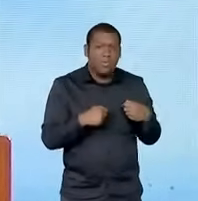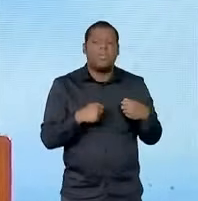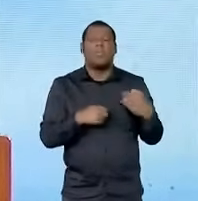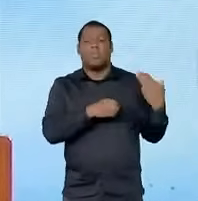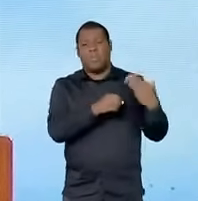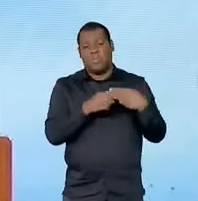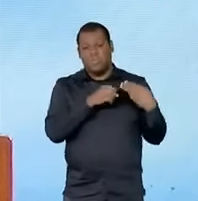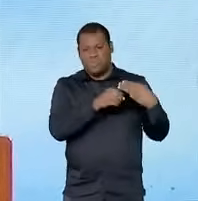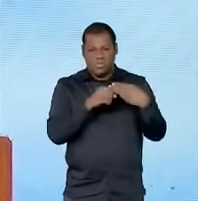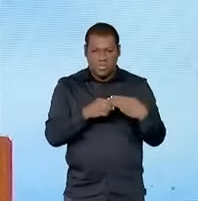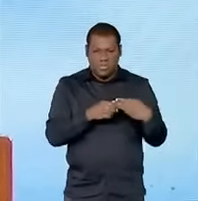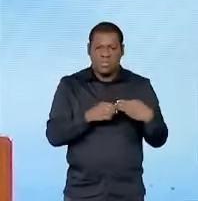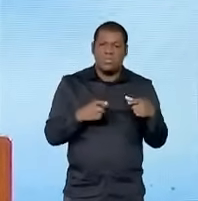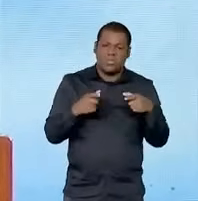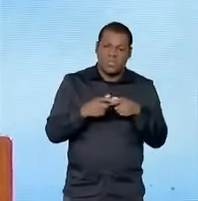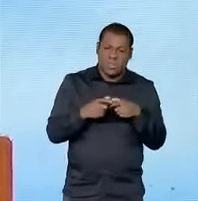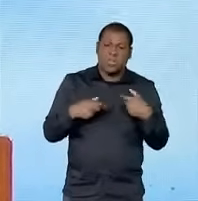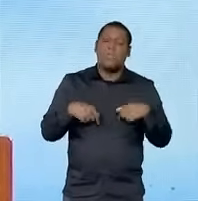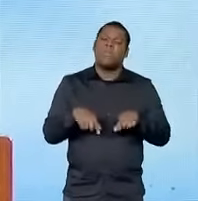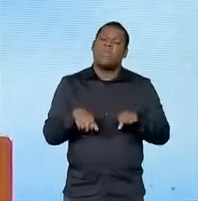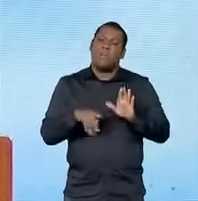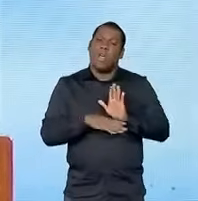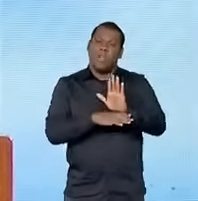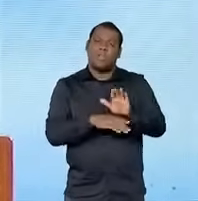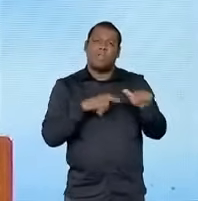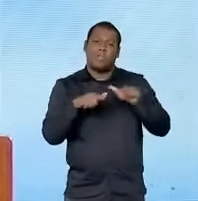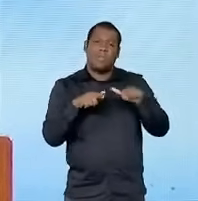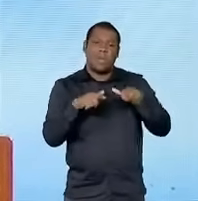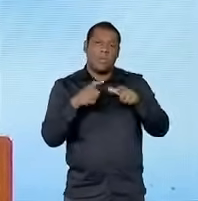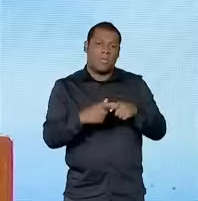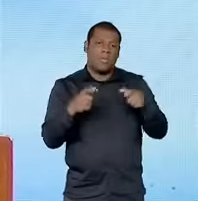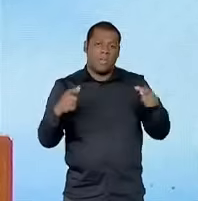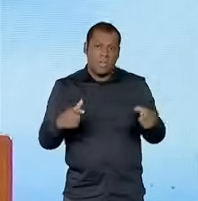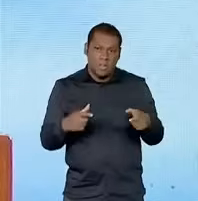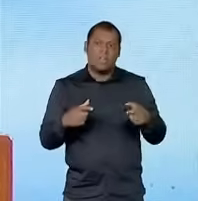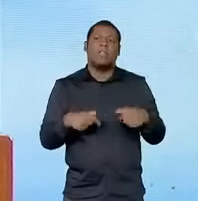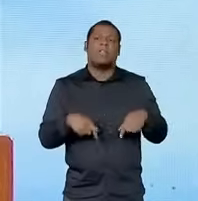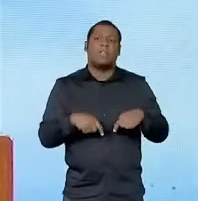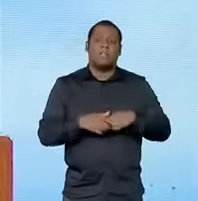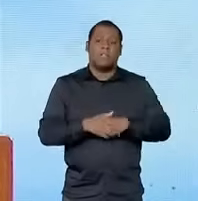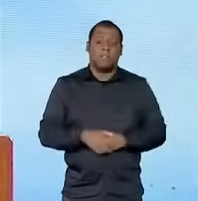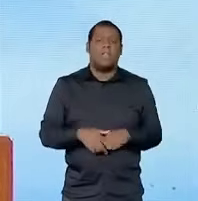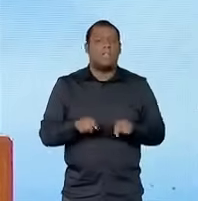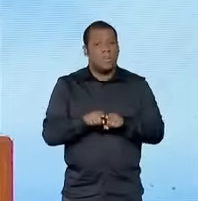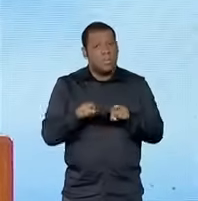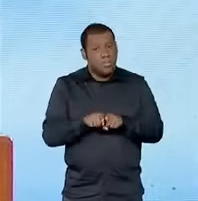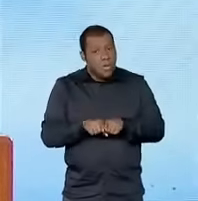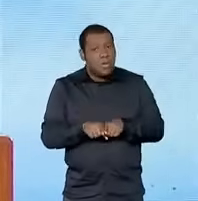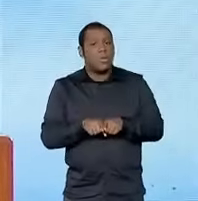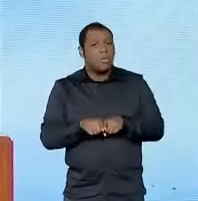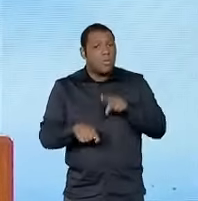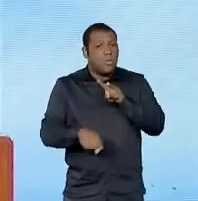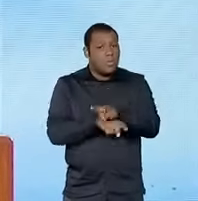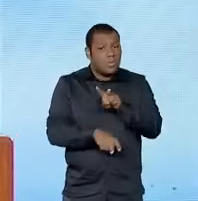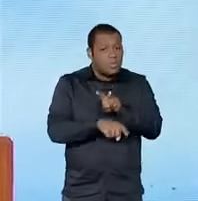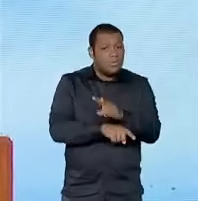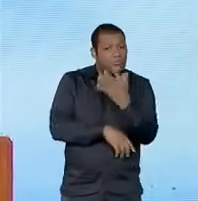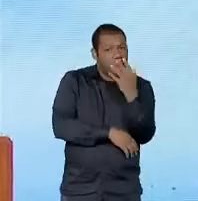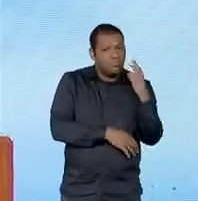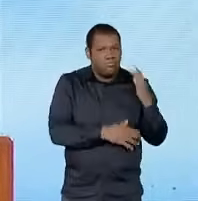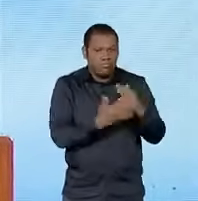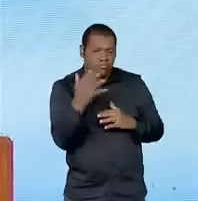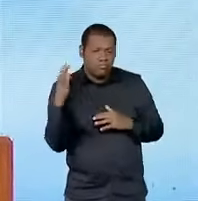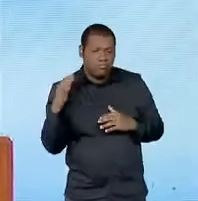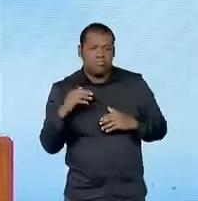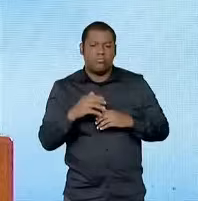pequenos municípios, que geram empregos e desenvolvem práticas de cuidados com o meio ambiente. São os guardiões da